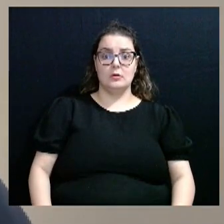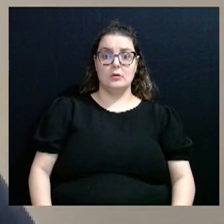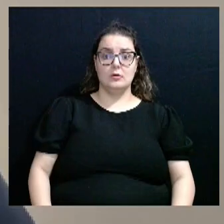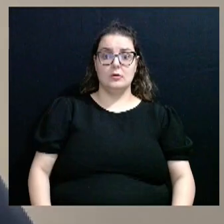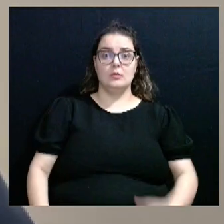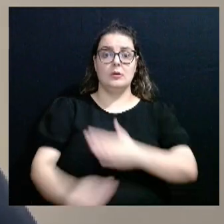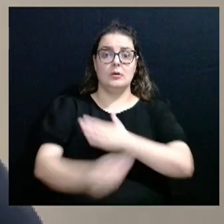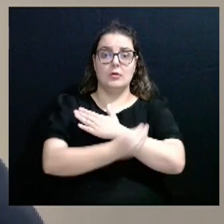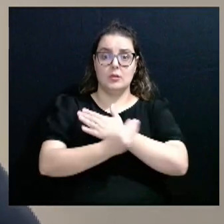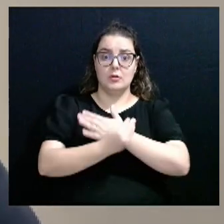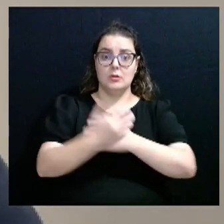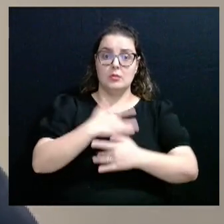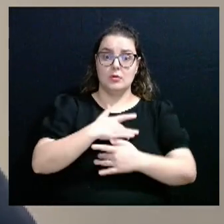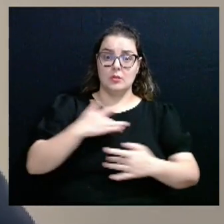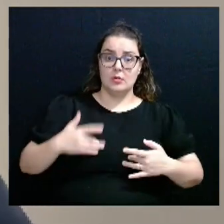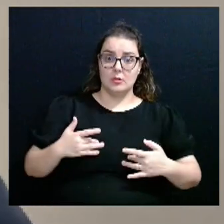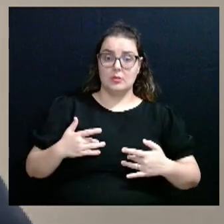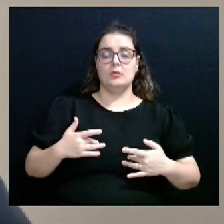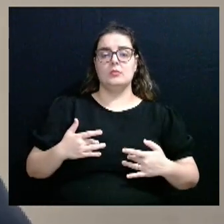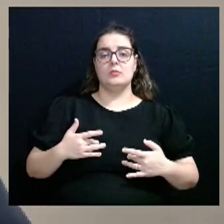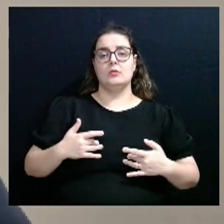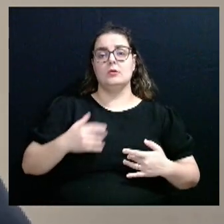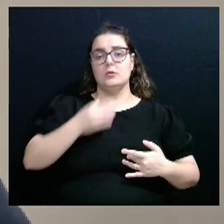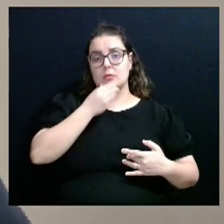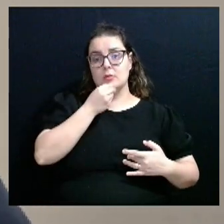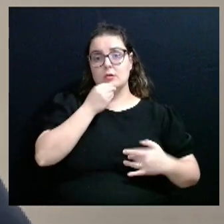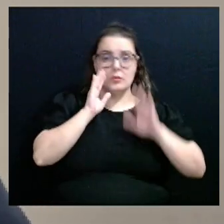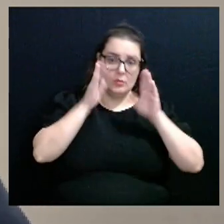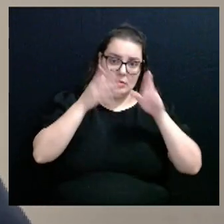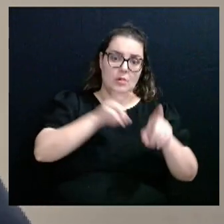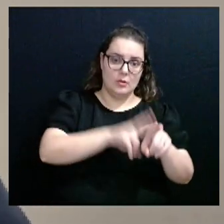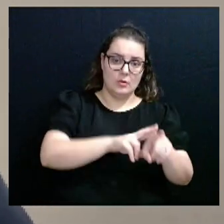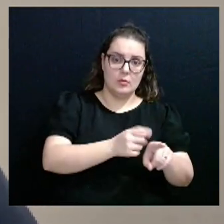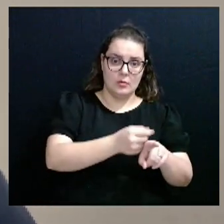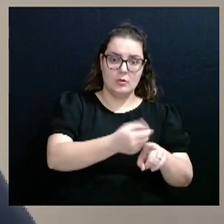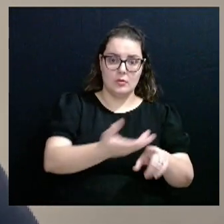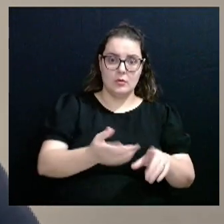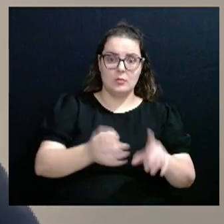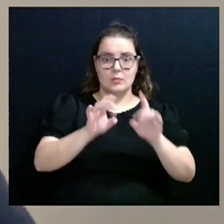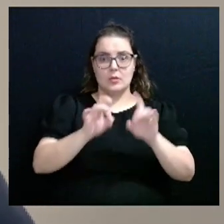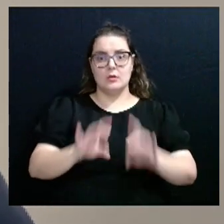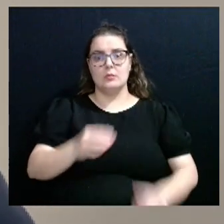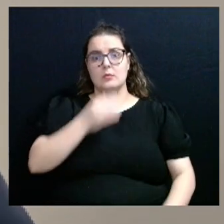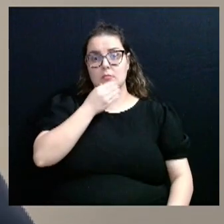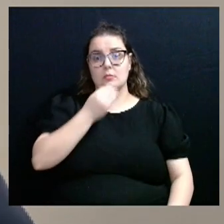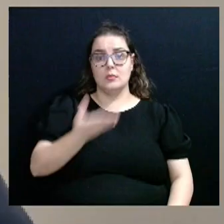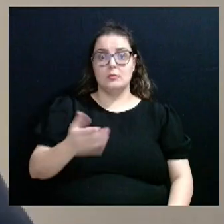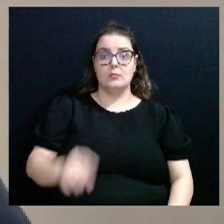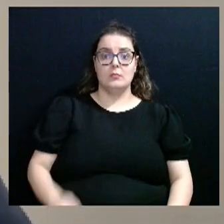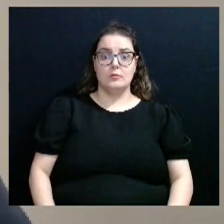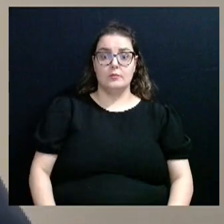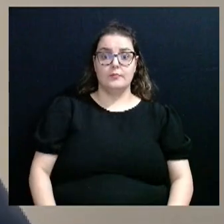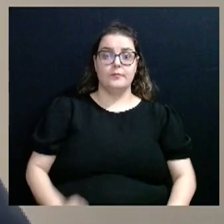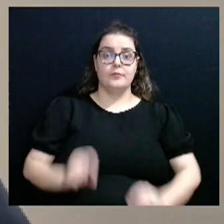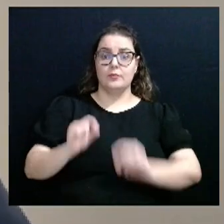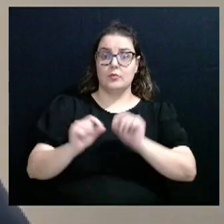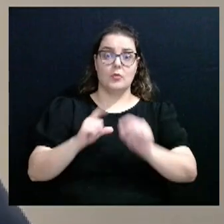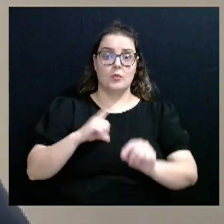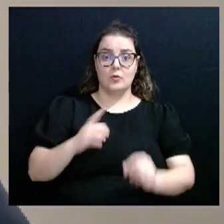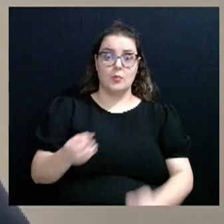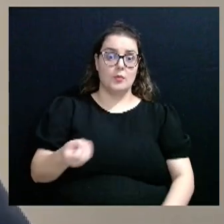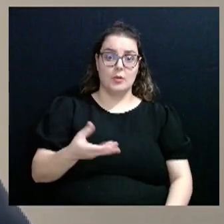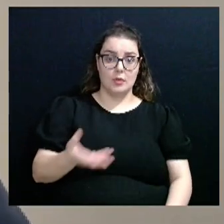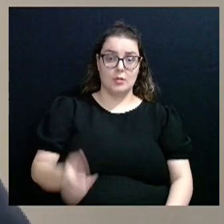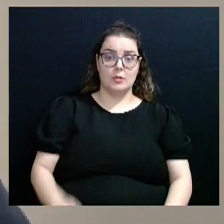masculina, com a ênfase na próstata, né, por ser uma questão específica do órgão. E o que a gente tem de novo, né? O PSA